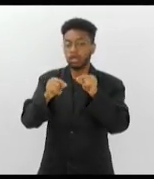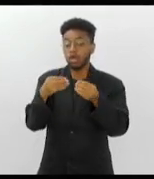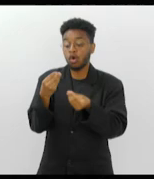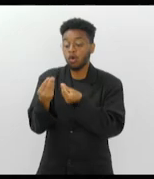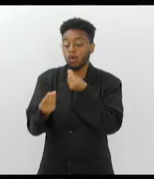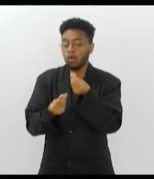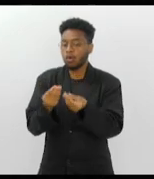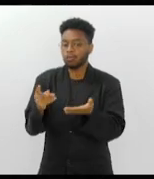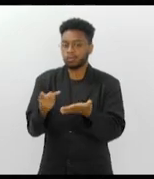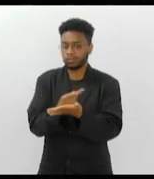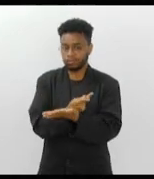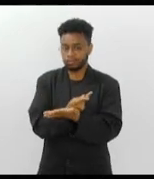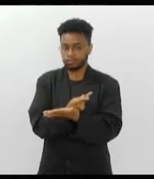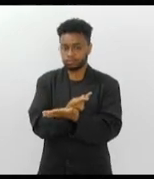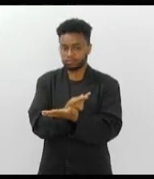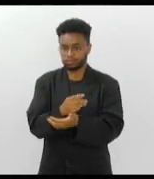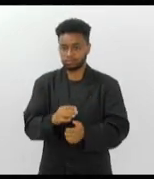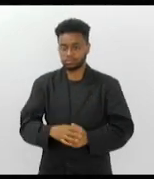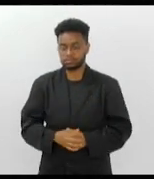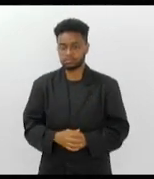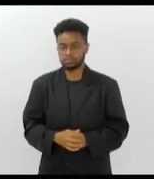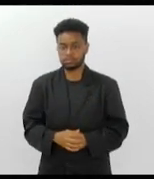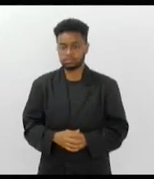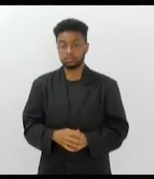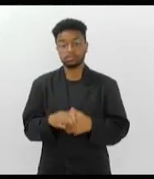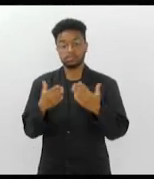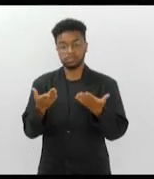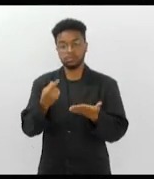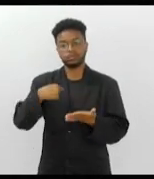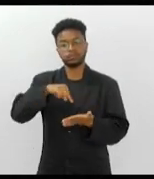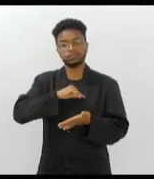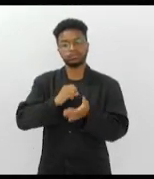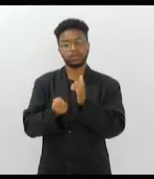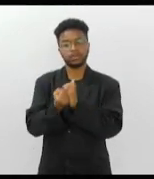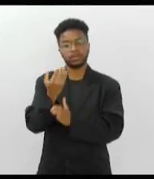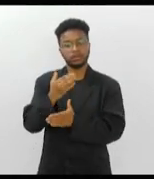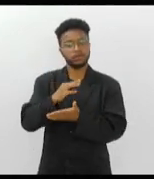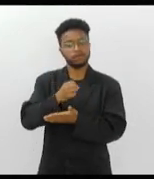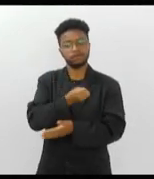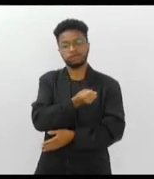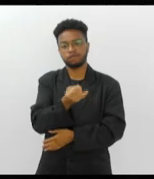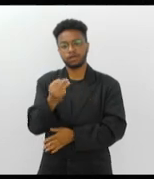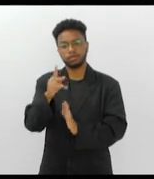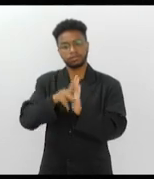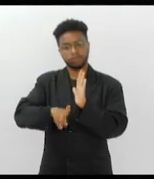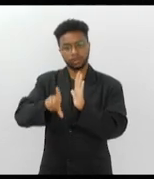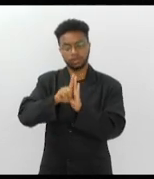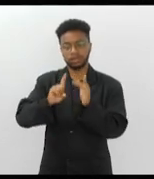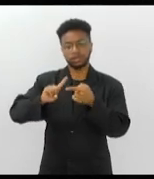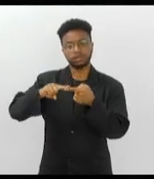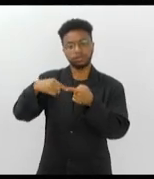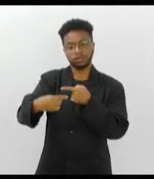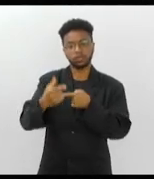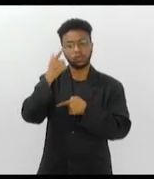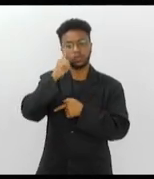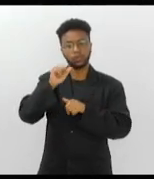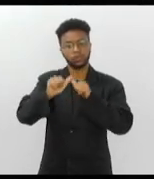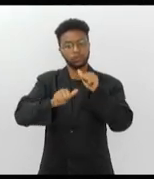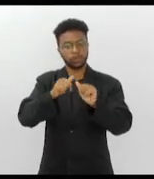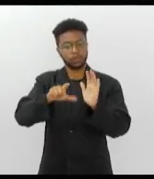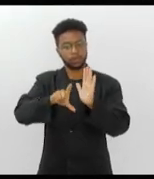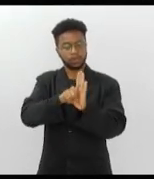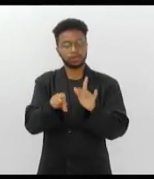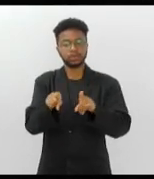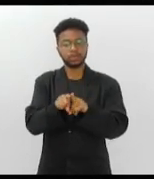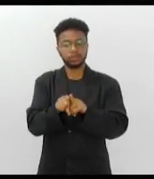modicidade. Já fizemos diversos projetos de leis que viraram leis sobre esse tema, já construí,